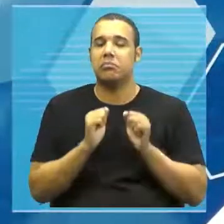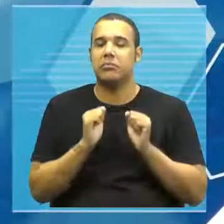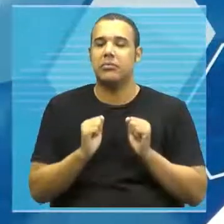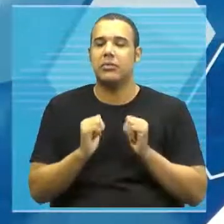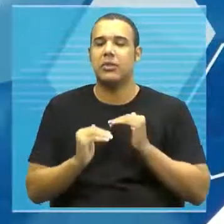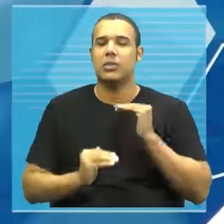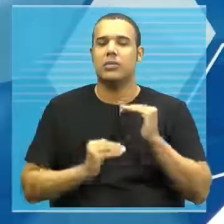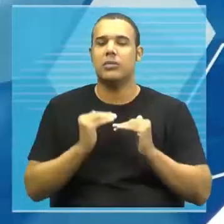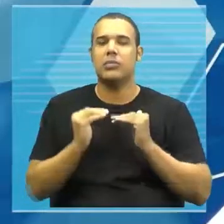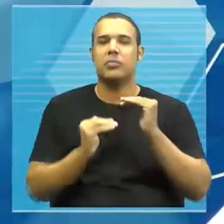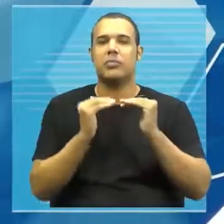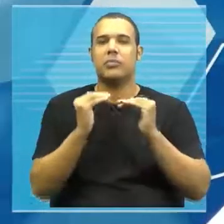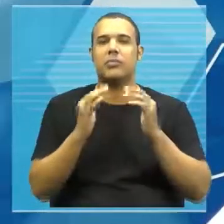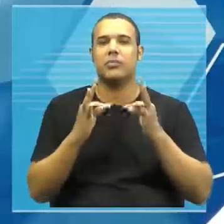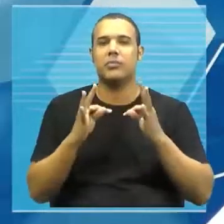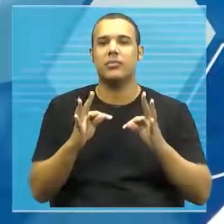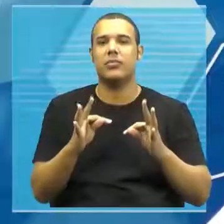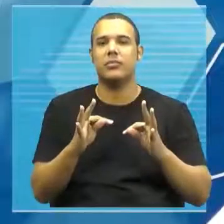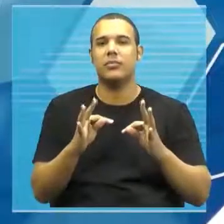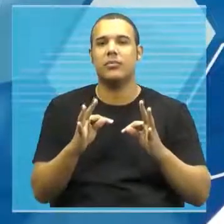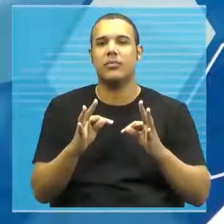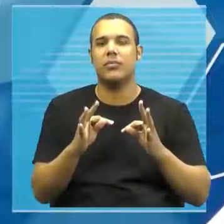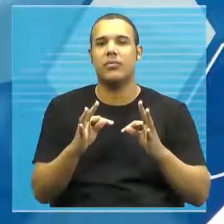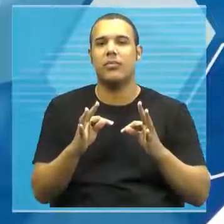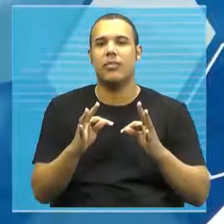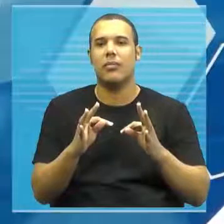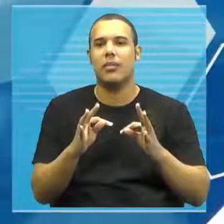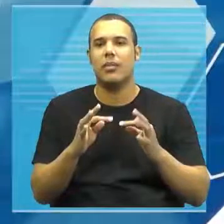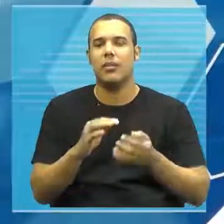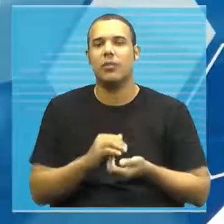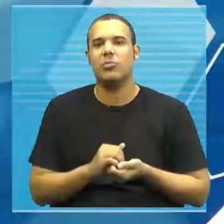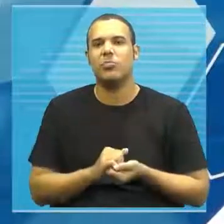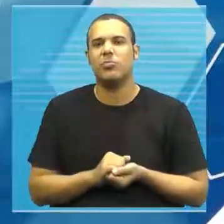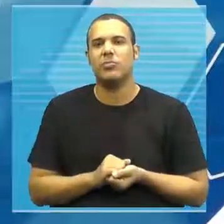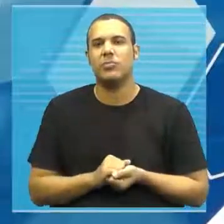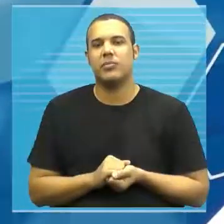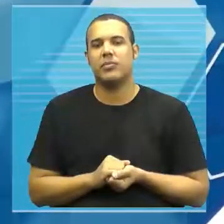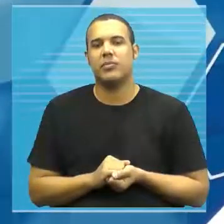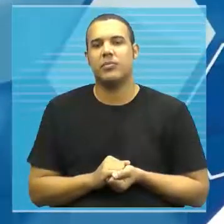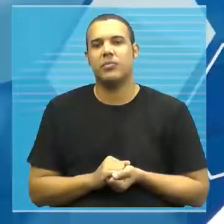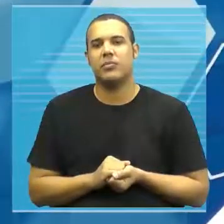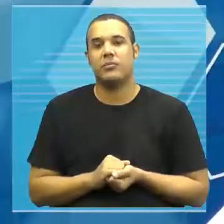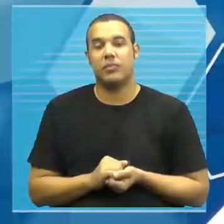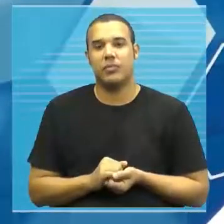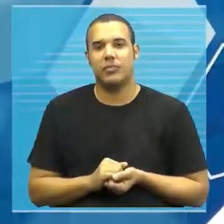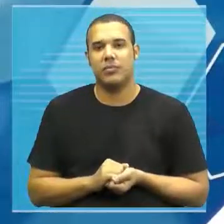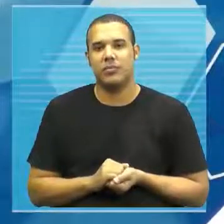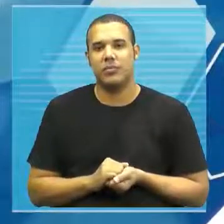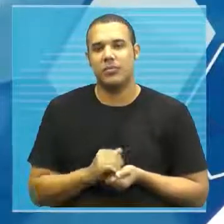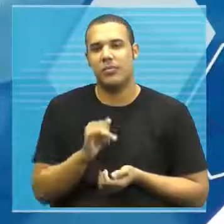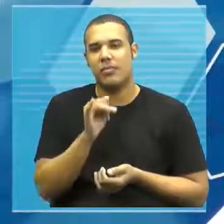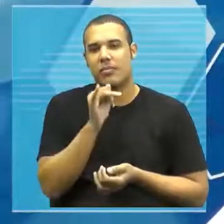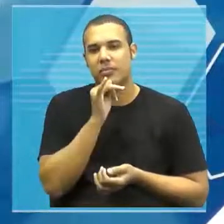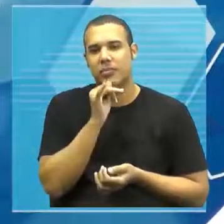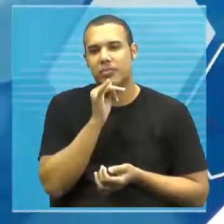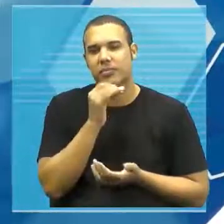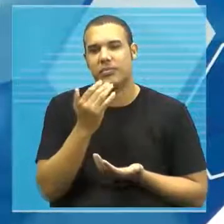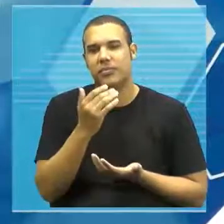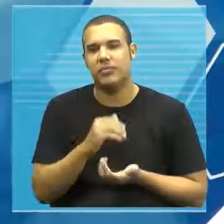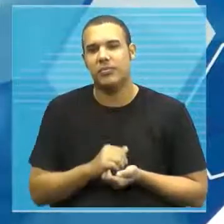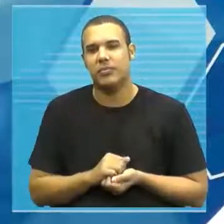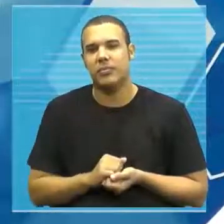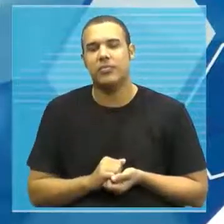tecnológico quebre a forma de uma empresa funcionar vocês querem que eu dei um exemplo disso a